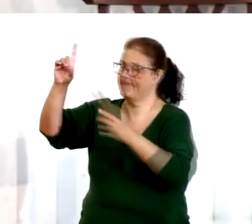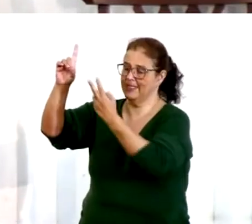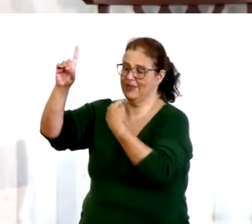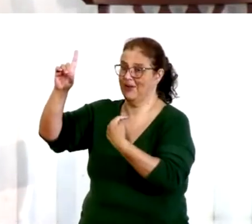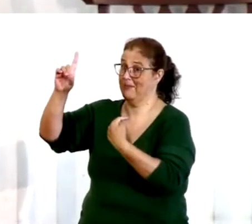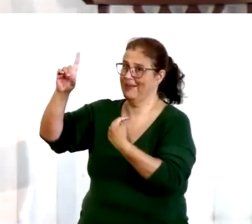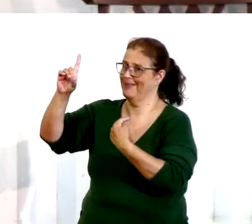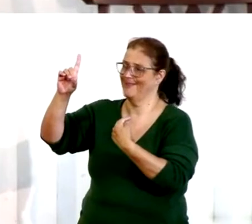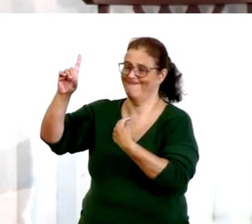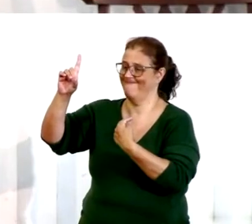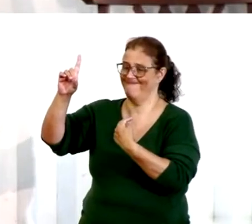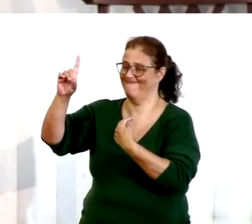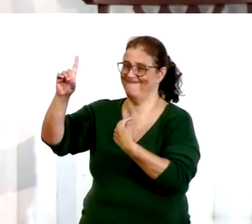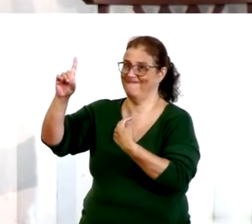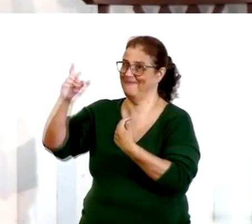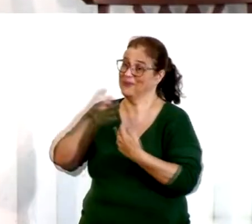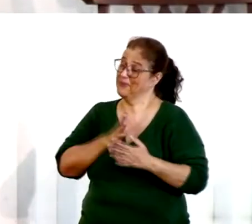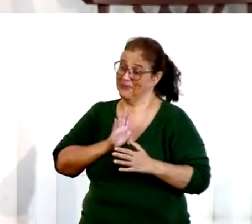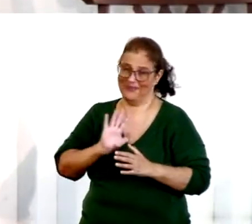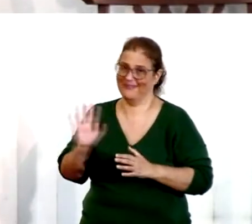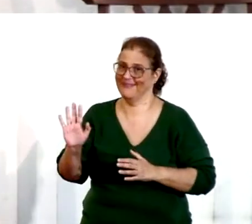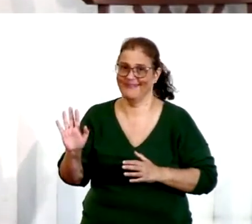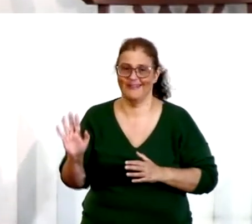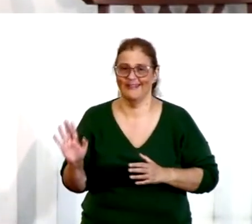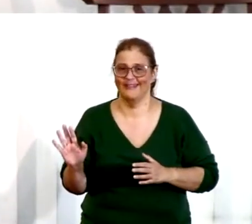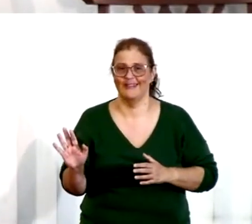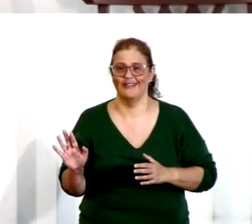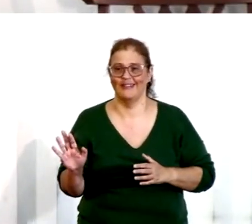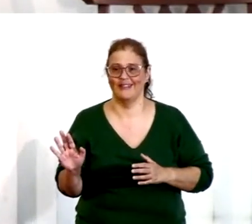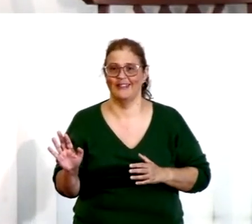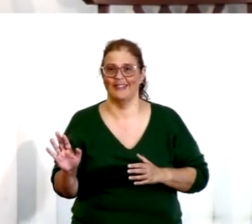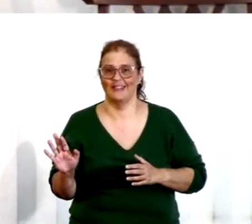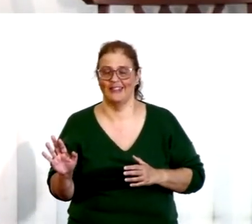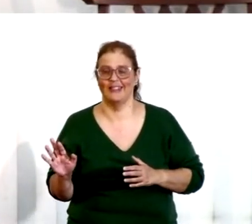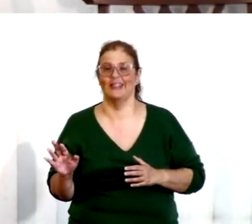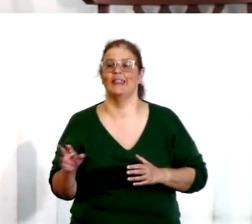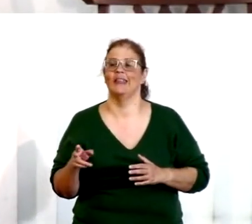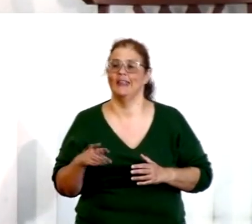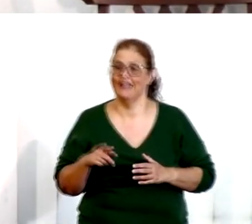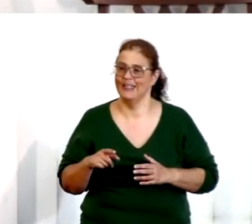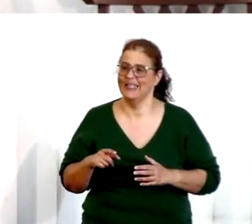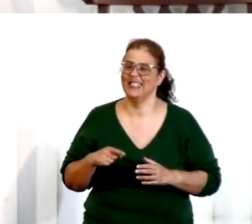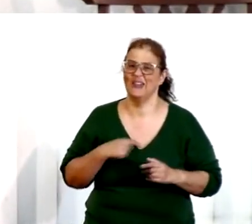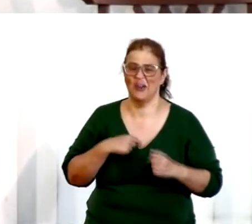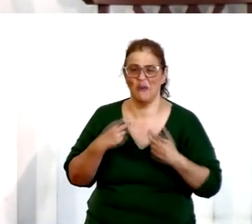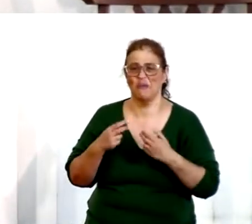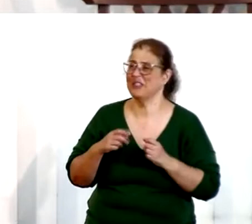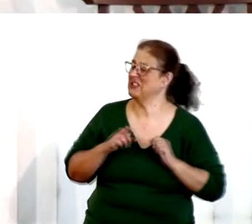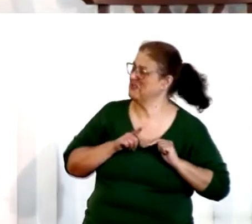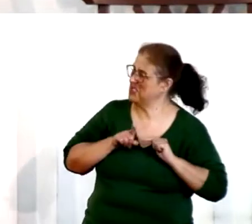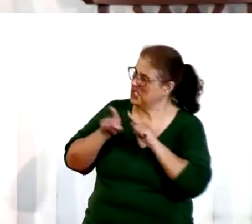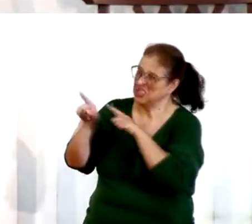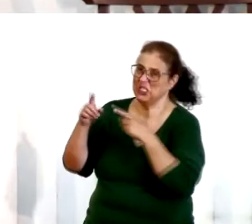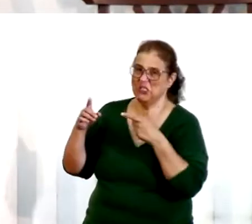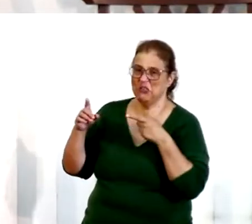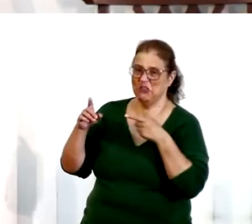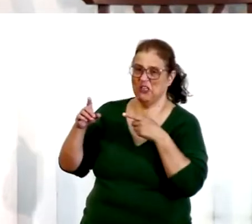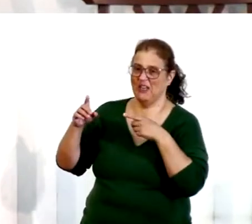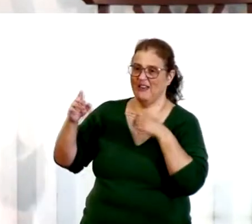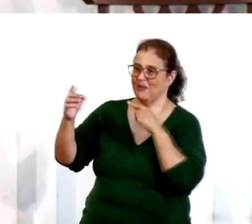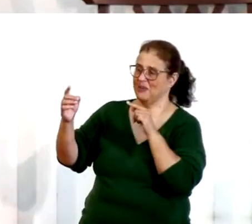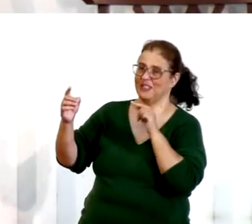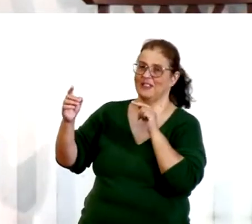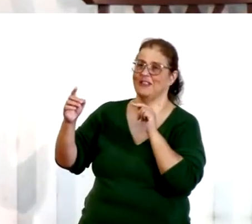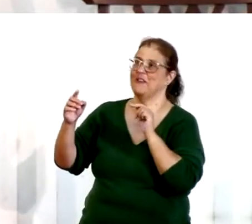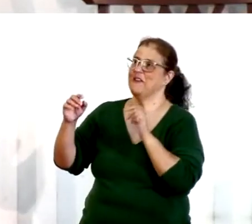Deus, sempre será uma nova estocada da nossa parte, traiçoeiramente, na glória de